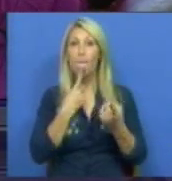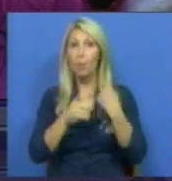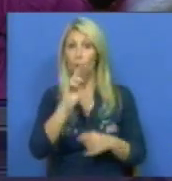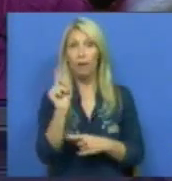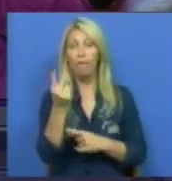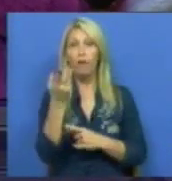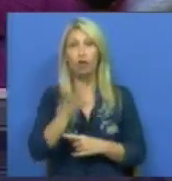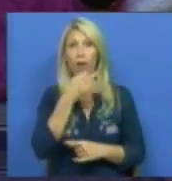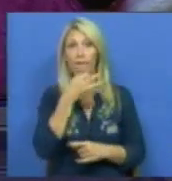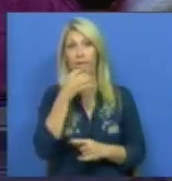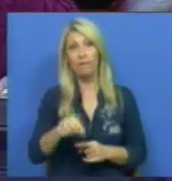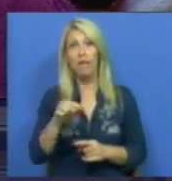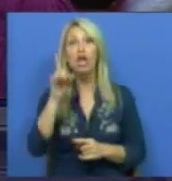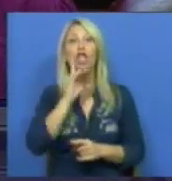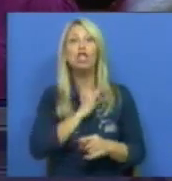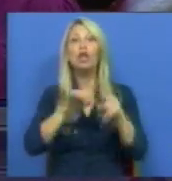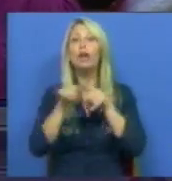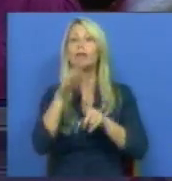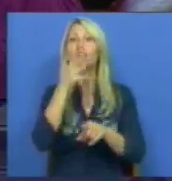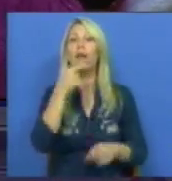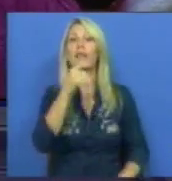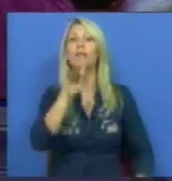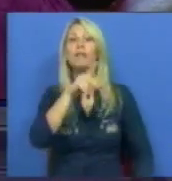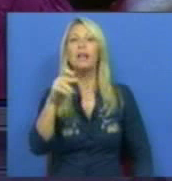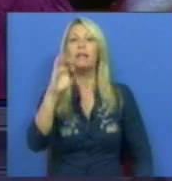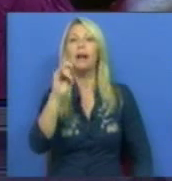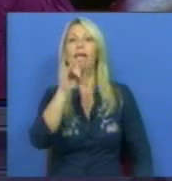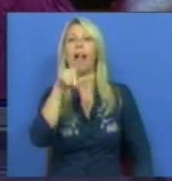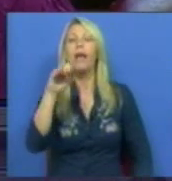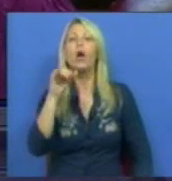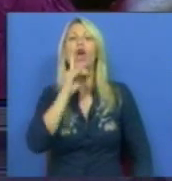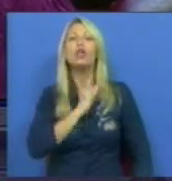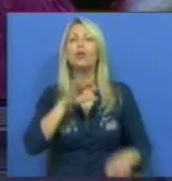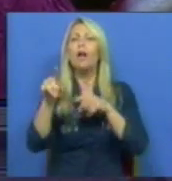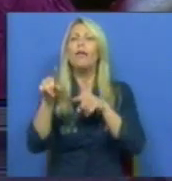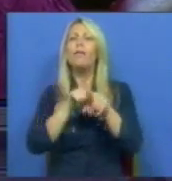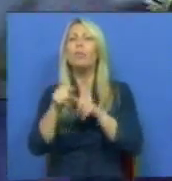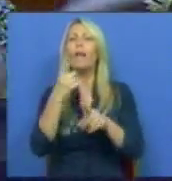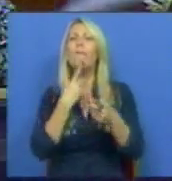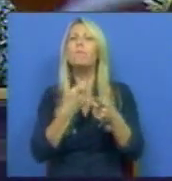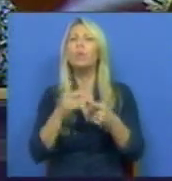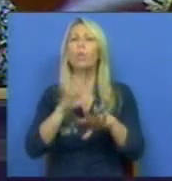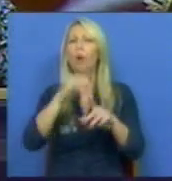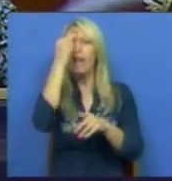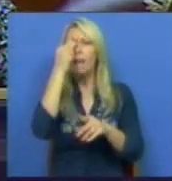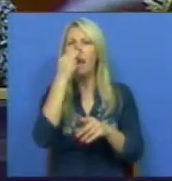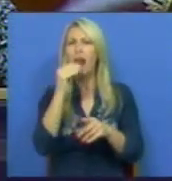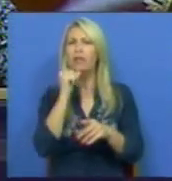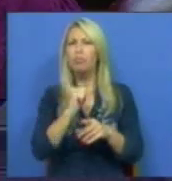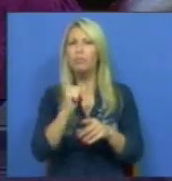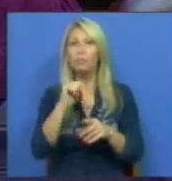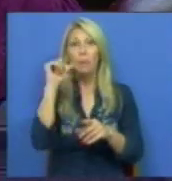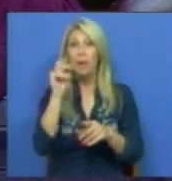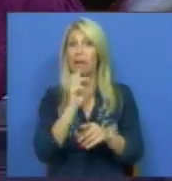já abordadas pela Sra. Deputada Teresa Queiro. A Sra. Deputada fez-lhe uma questão até sobre Guimarães que não está respondida e se